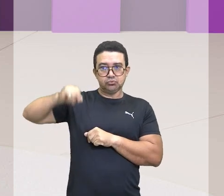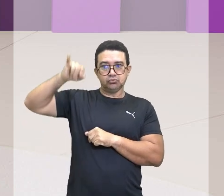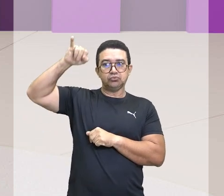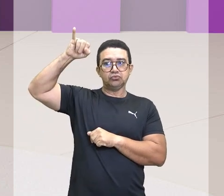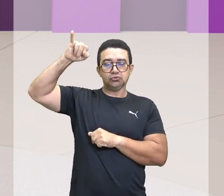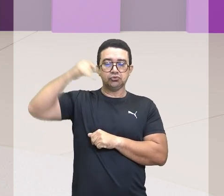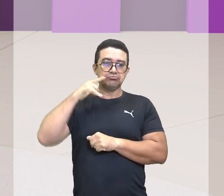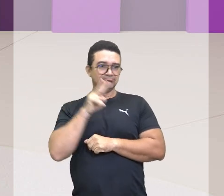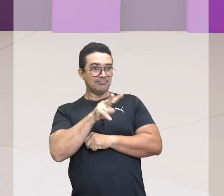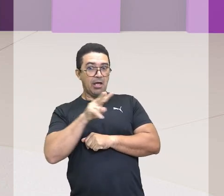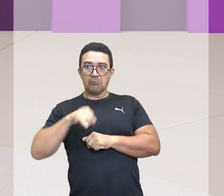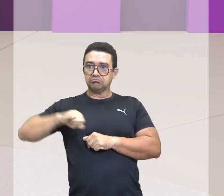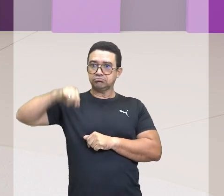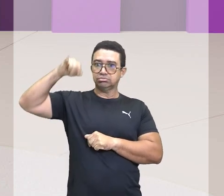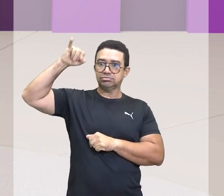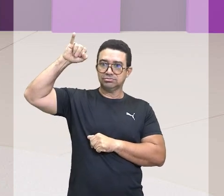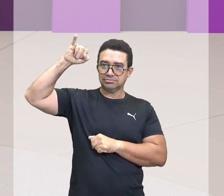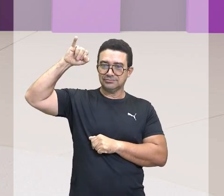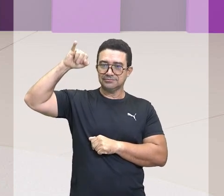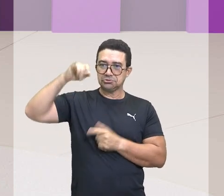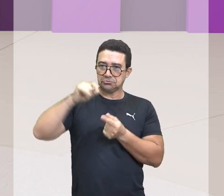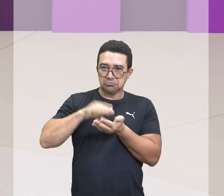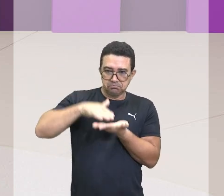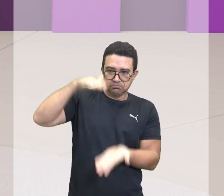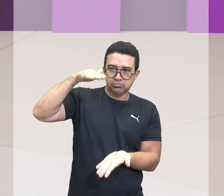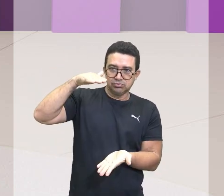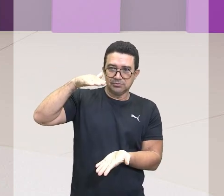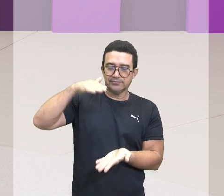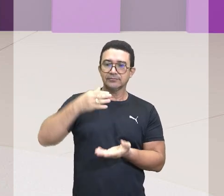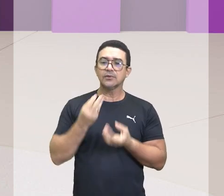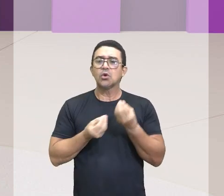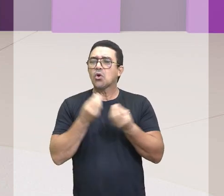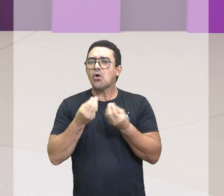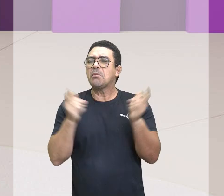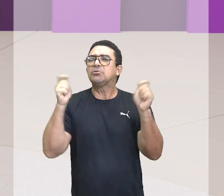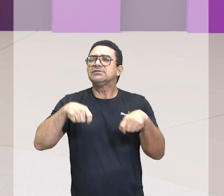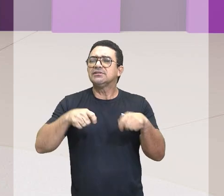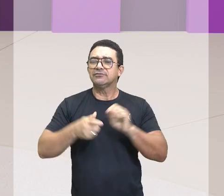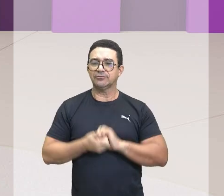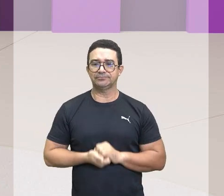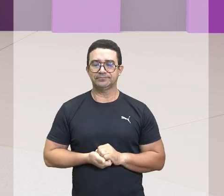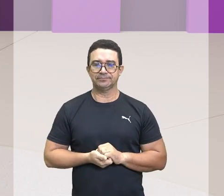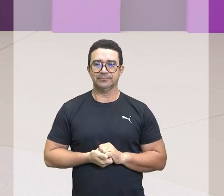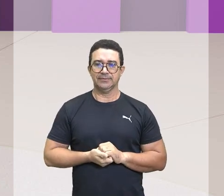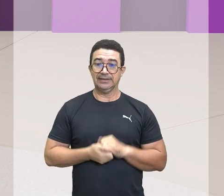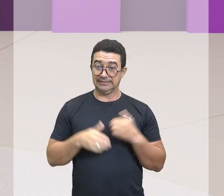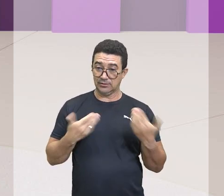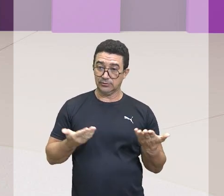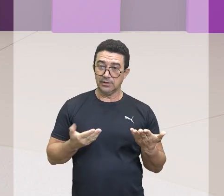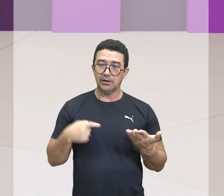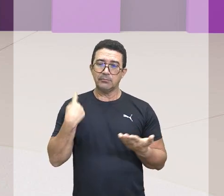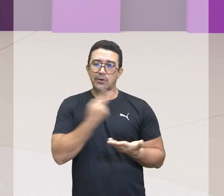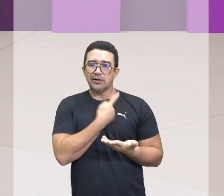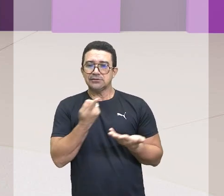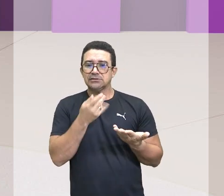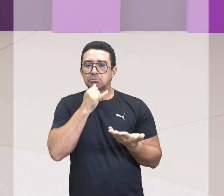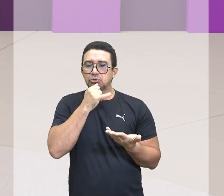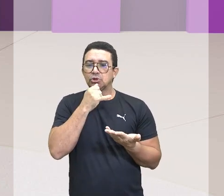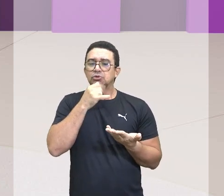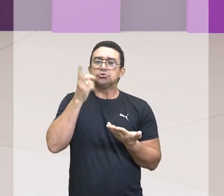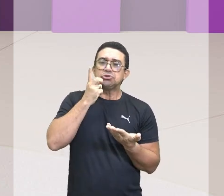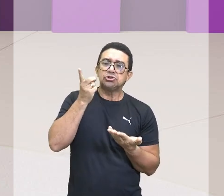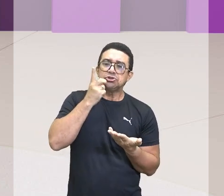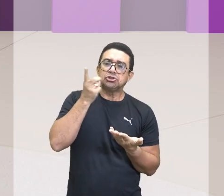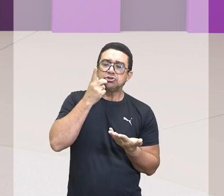vai gerando, tá ok? Como nós podemos fazer isso? Como a gente pode, né, aplicar isso ao nosso dia a